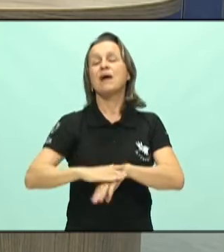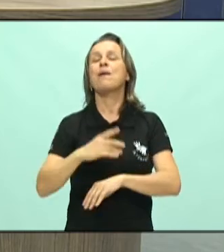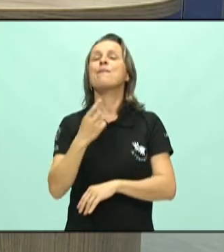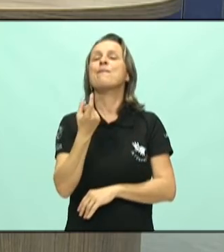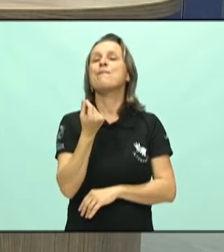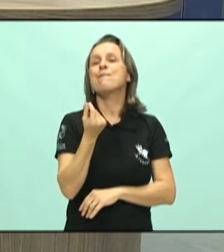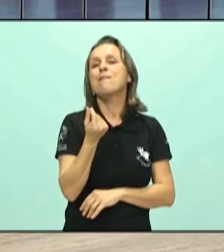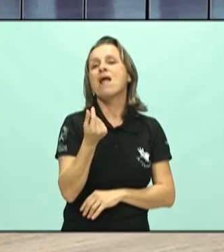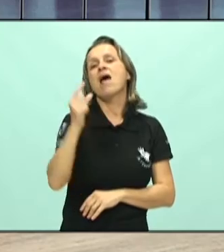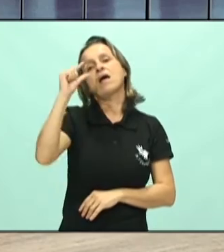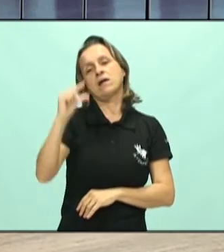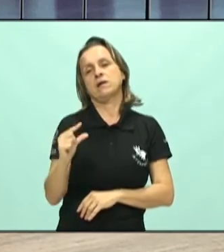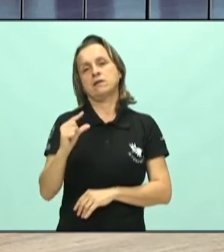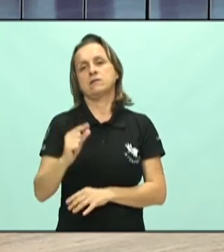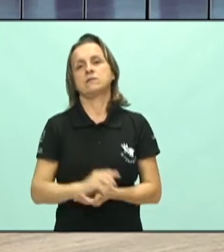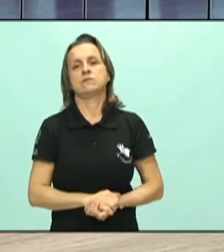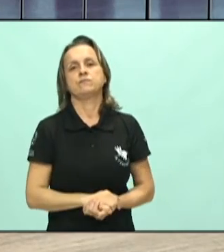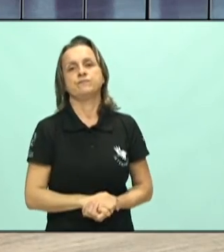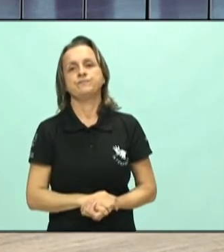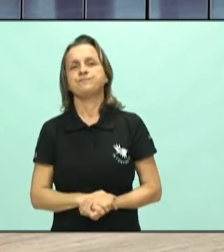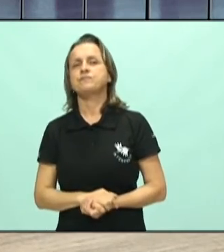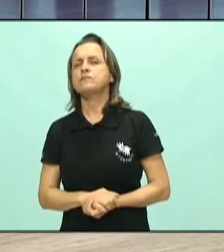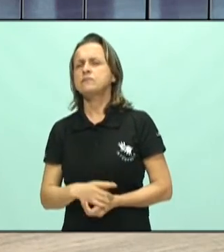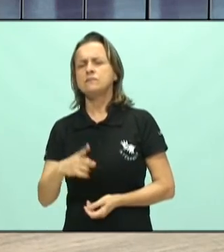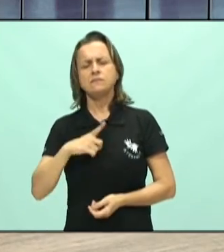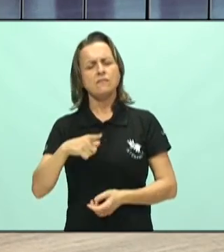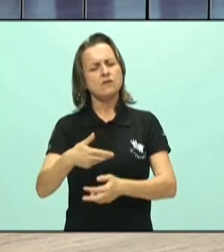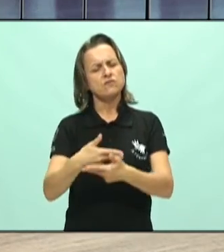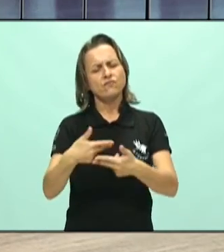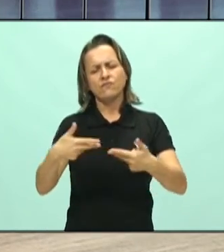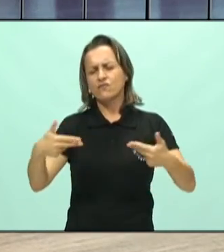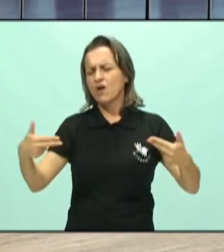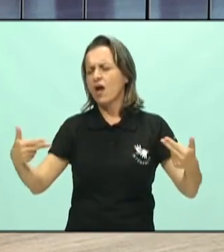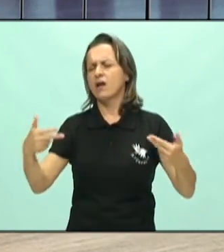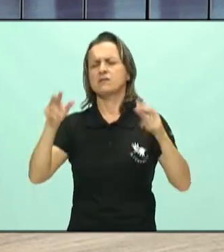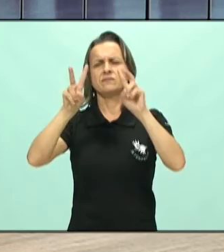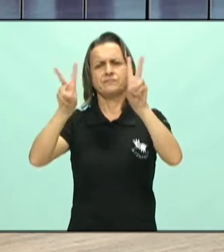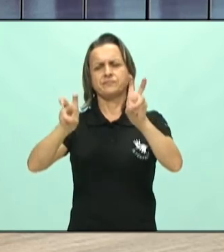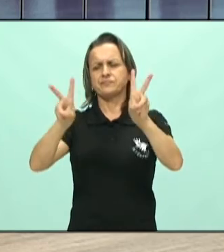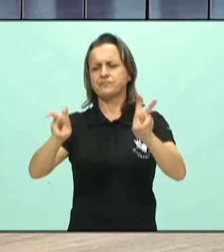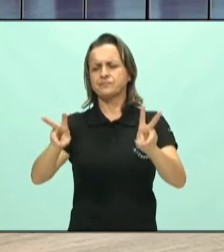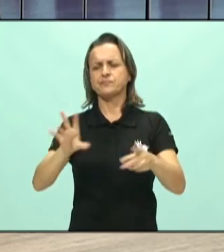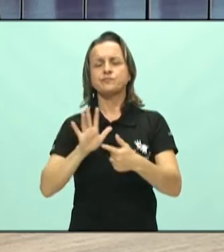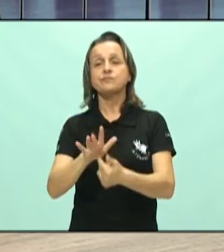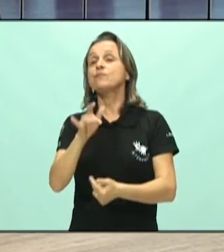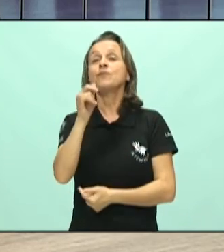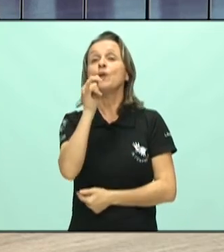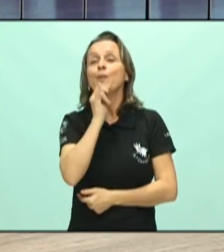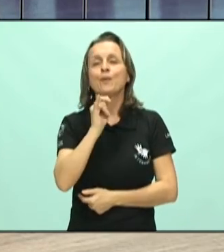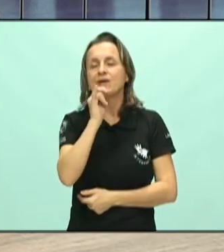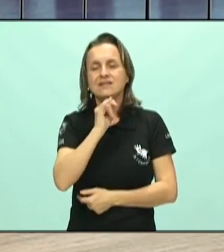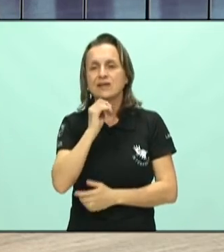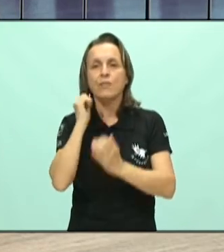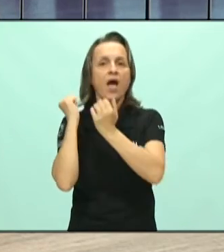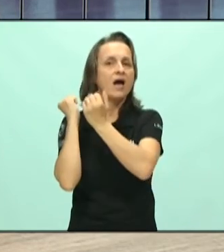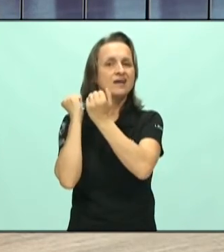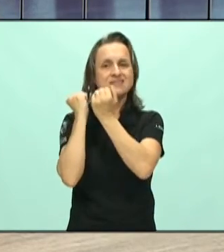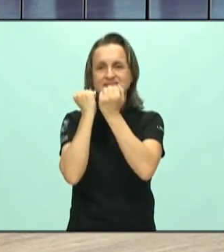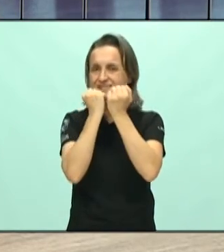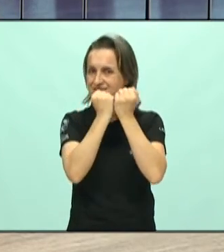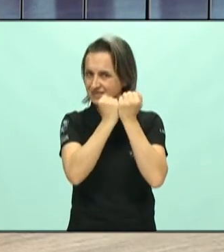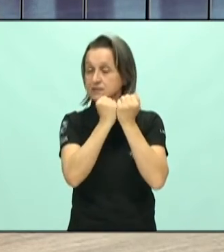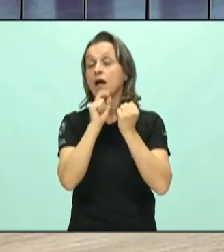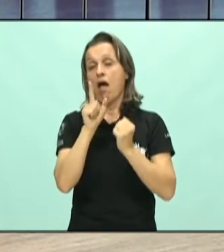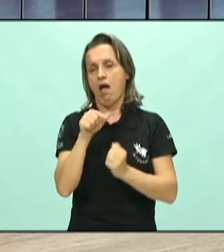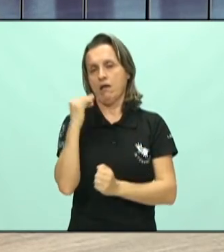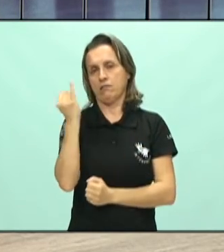estado. Então, isso foi várias questões identificadas. Por exemplo, o milho, é importante também dizer, o